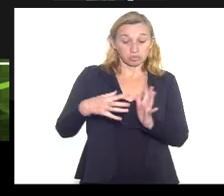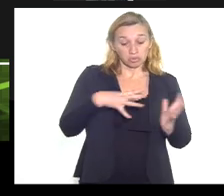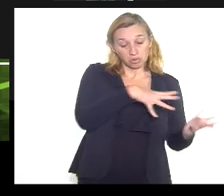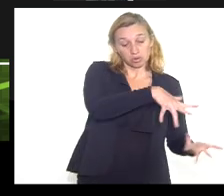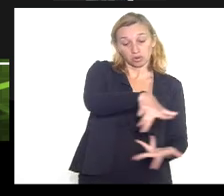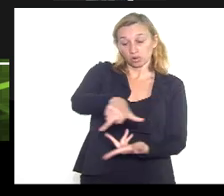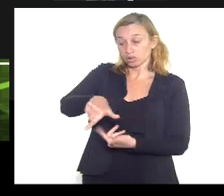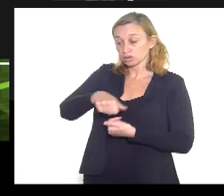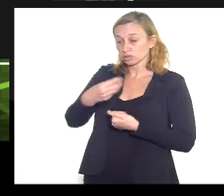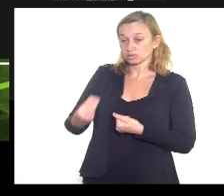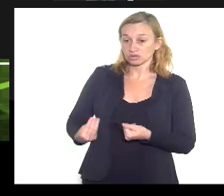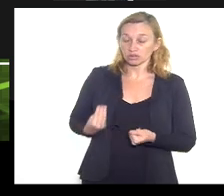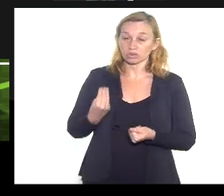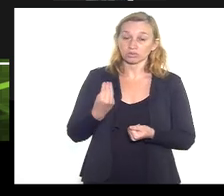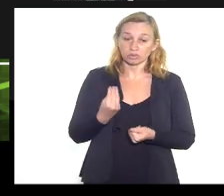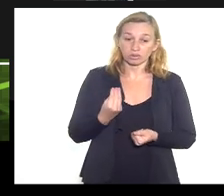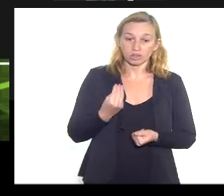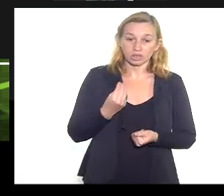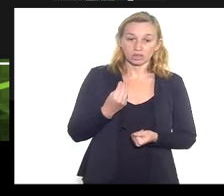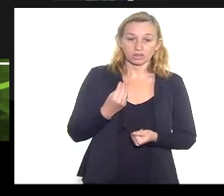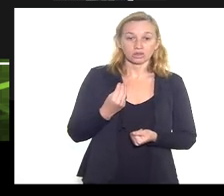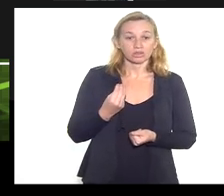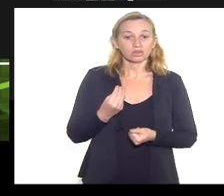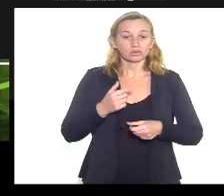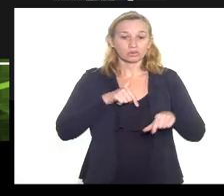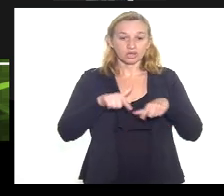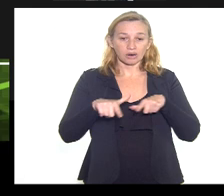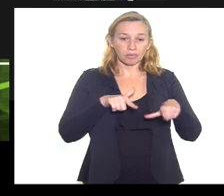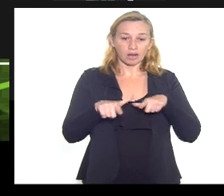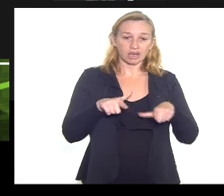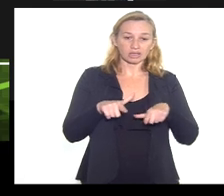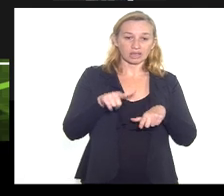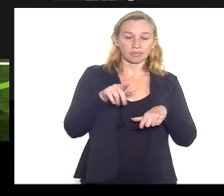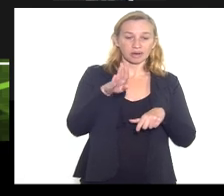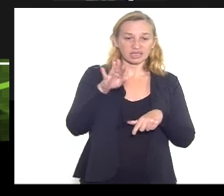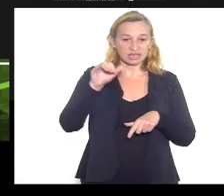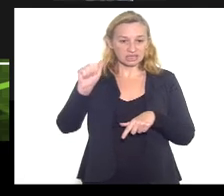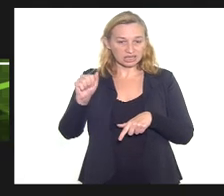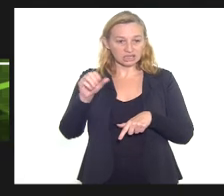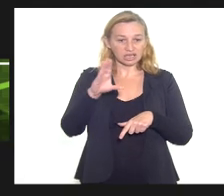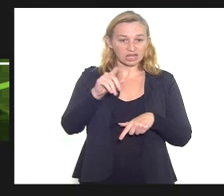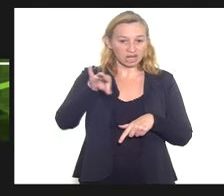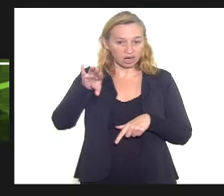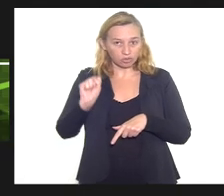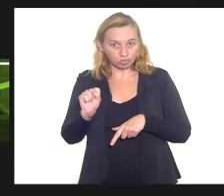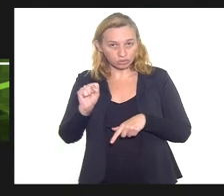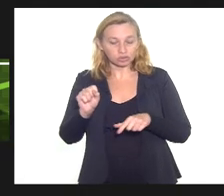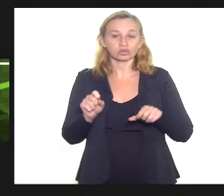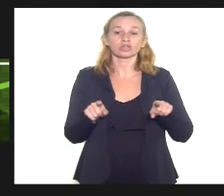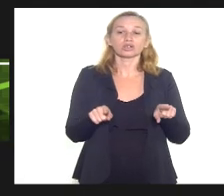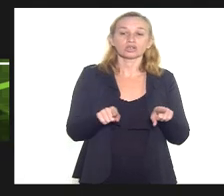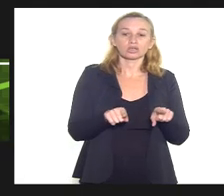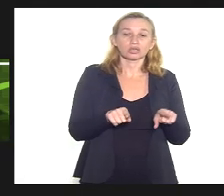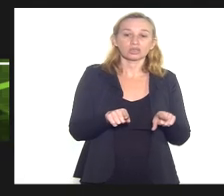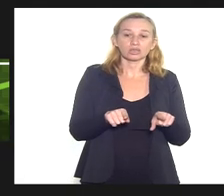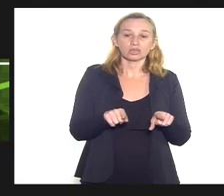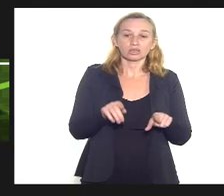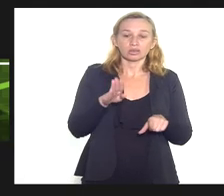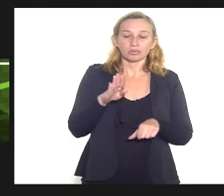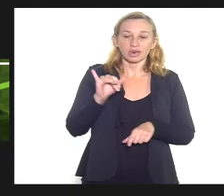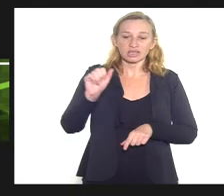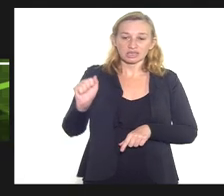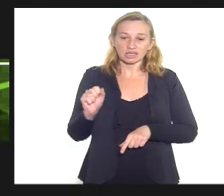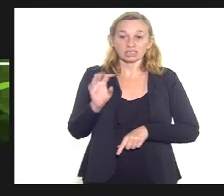da Equinor, quer seja na Bacia de Campos, quer seja na Bacia de